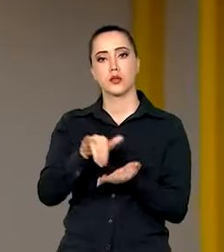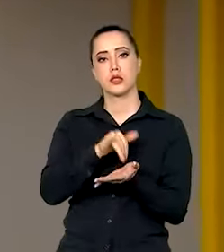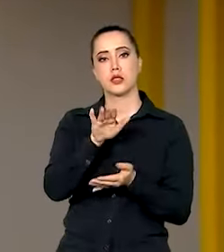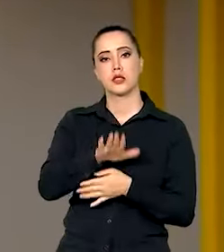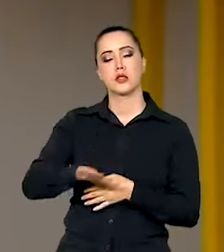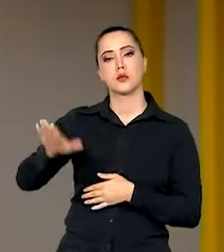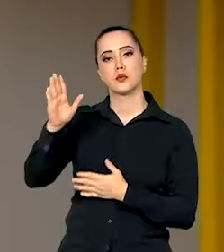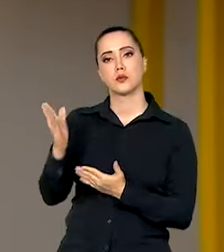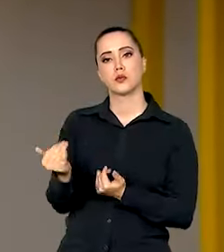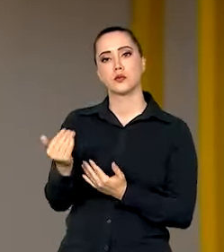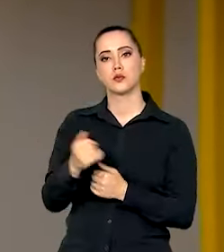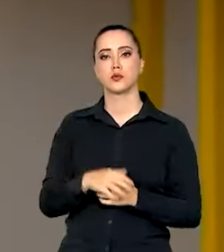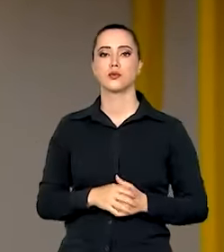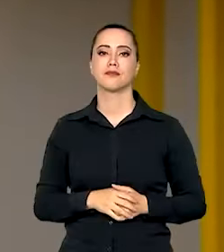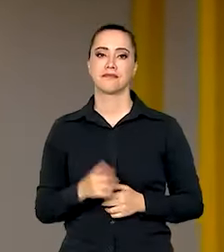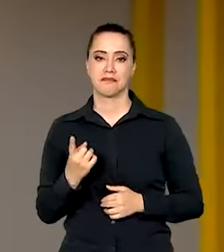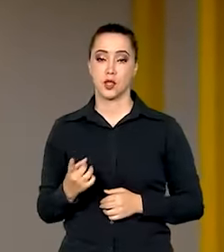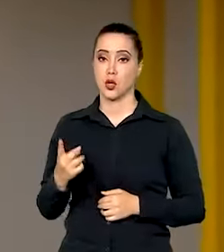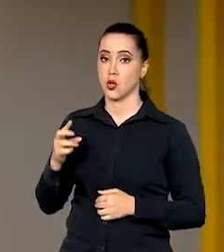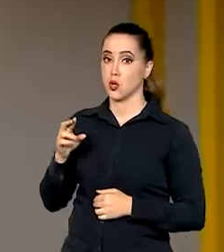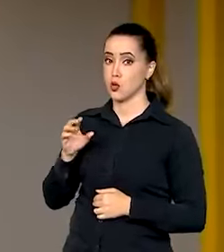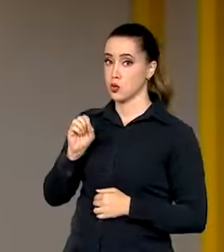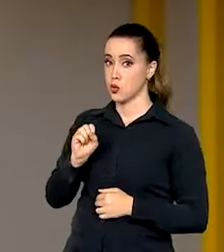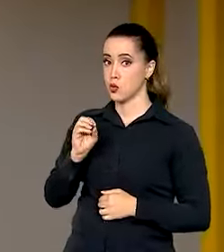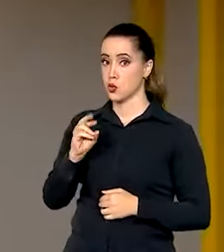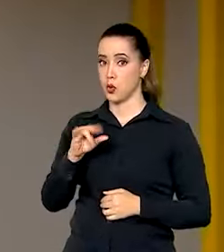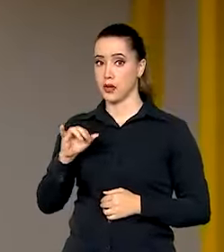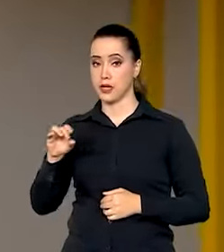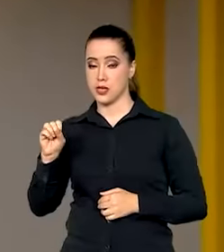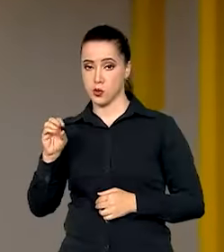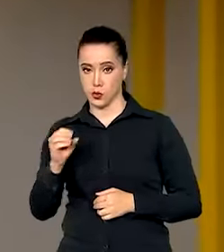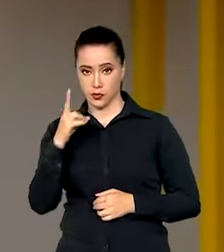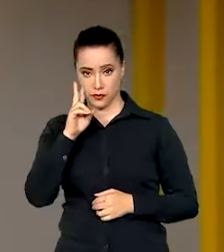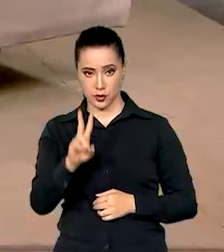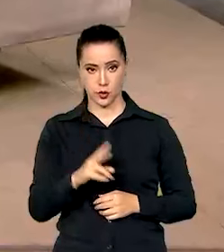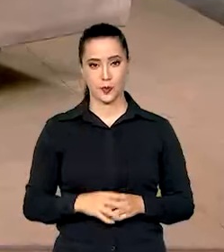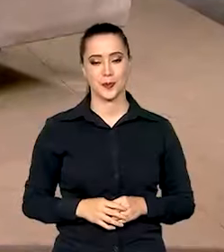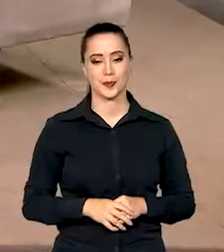secretário nacional da Juventude, Ronald Sorriso. Confira a entrevista.